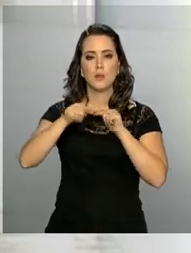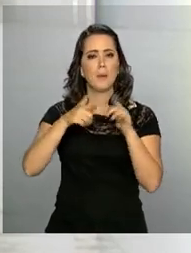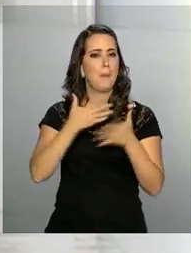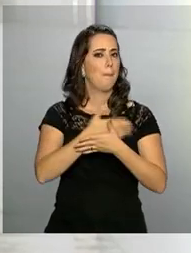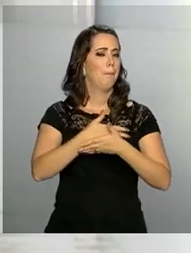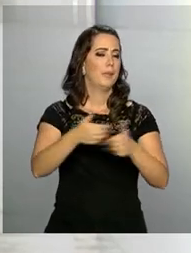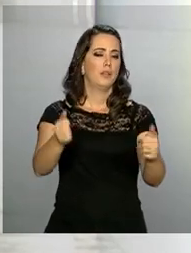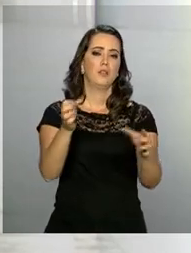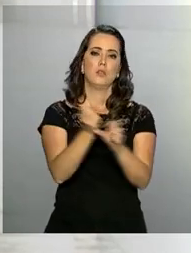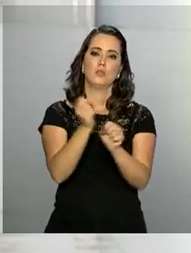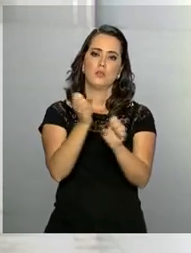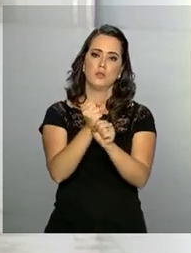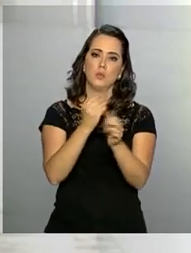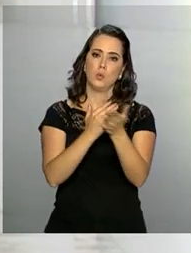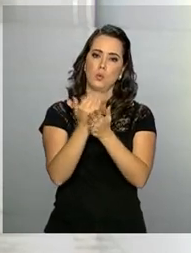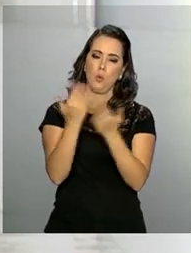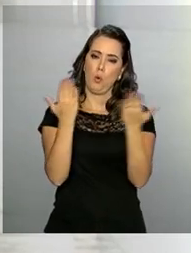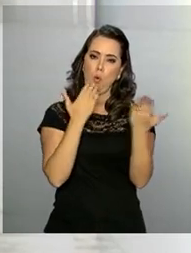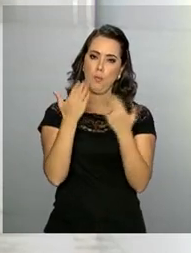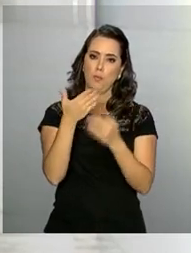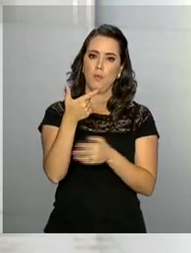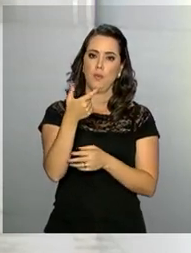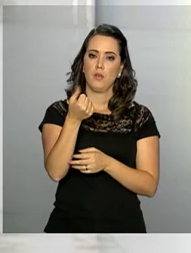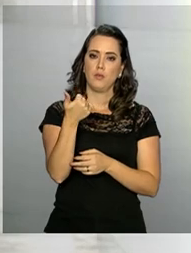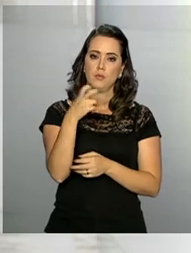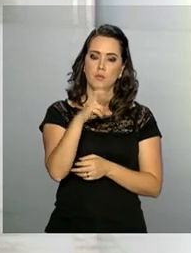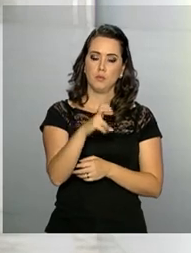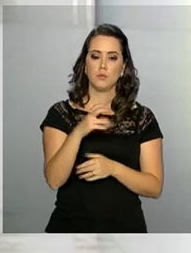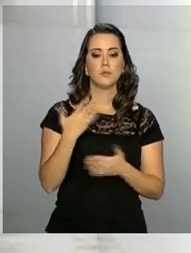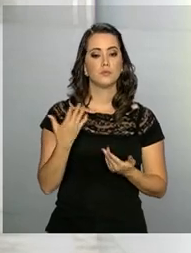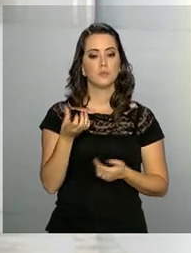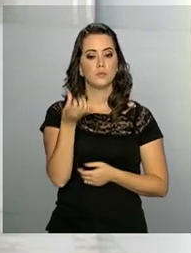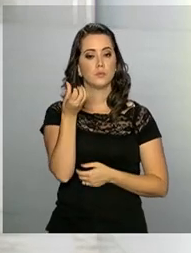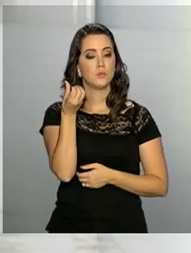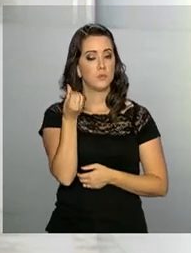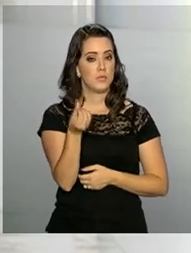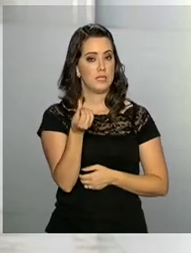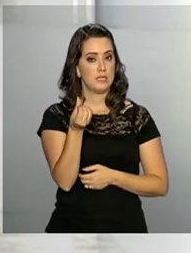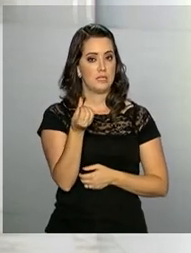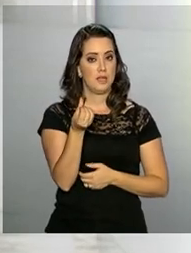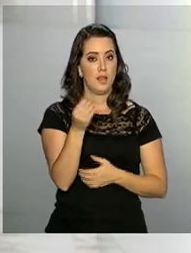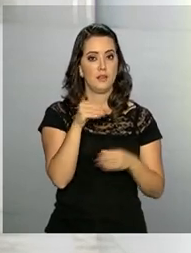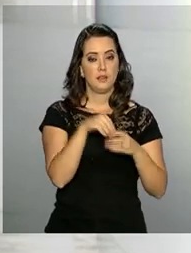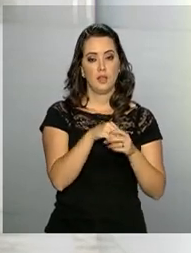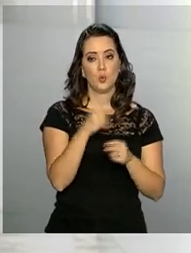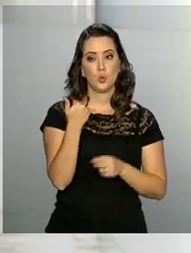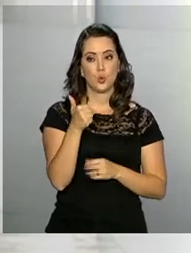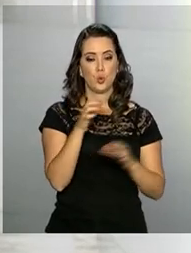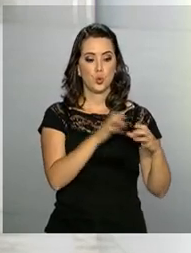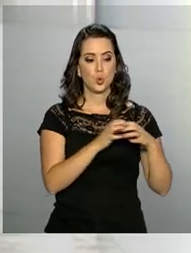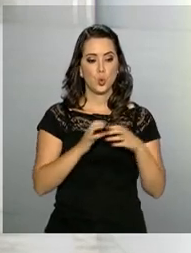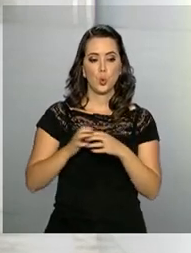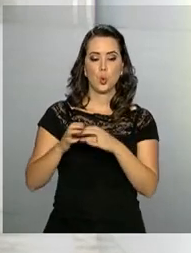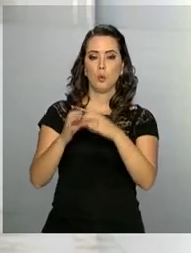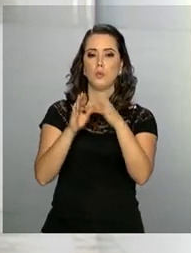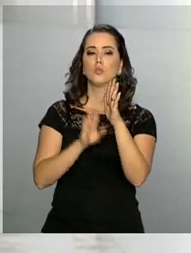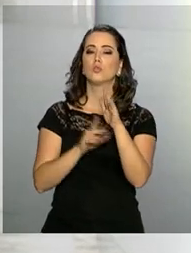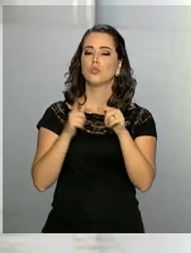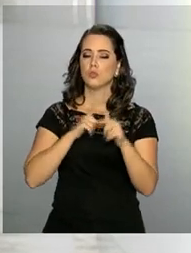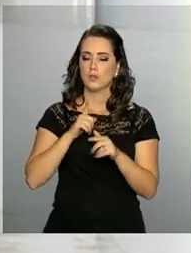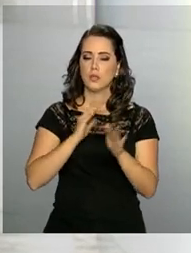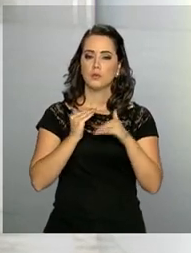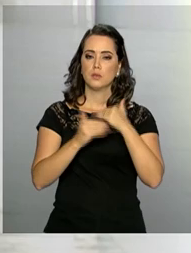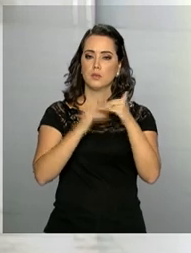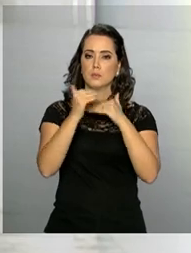saldo acumulado desde 2015. Seis dos oito setores econômicos registraram crescimento